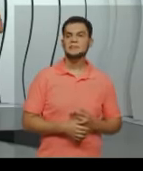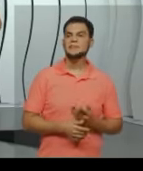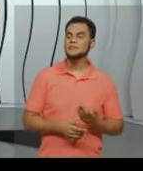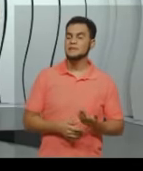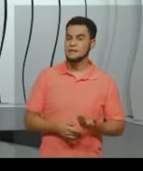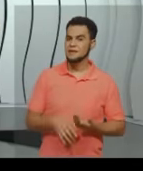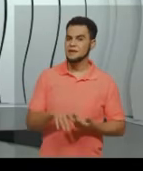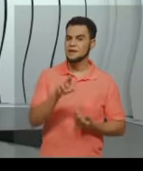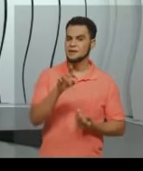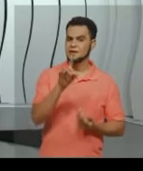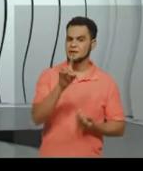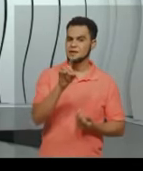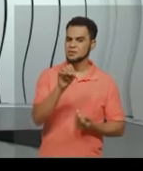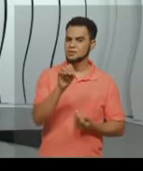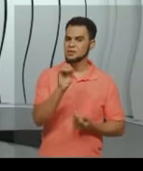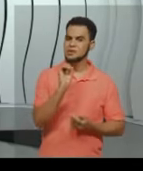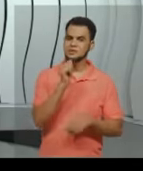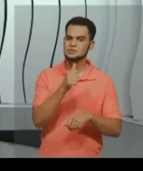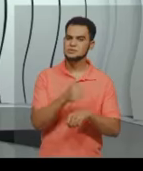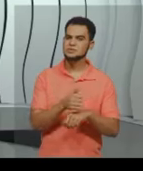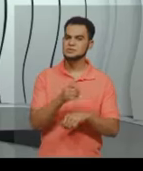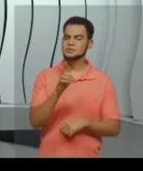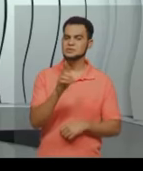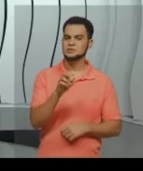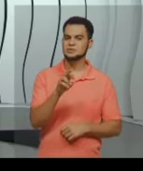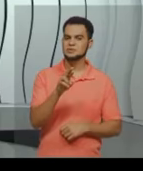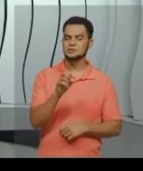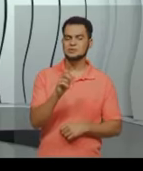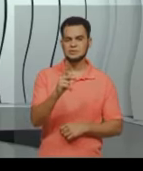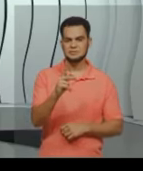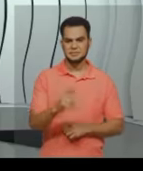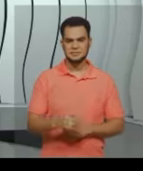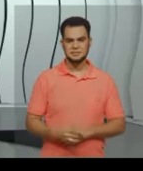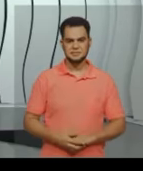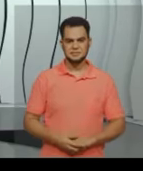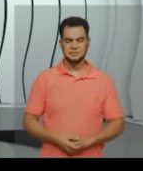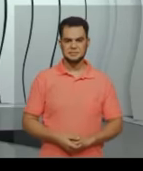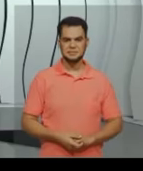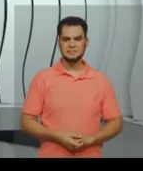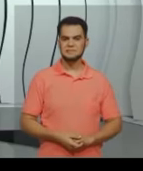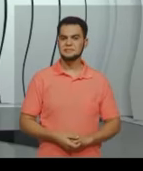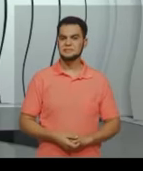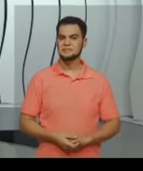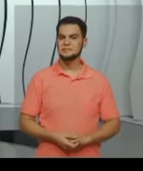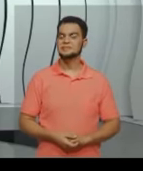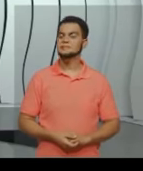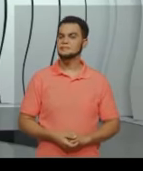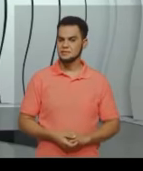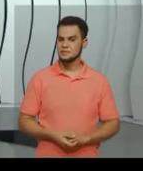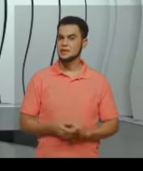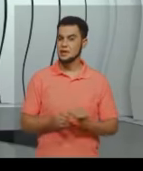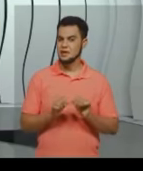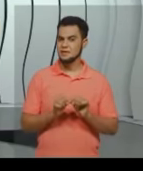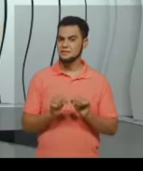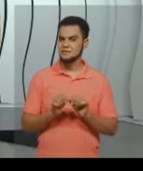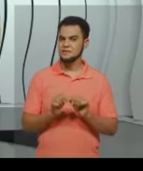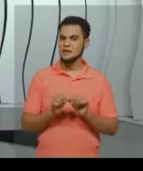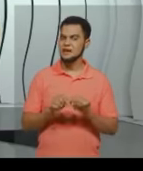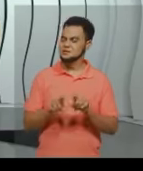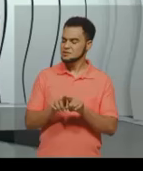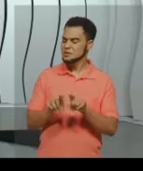está no lugar do drop. I drop the spoon, I do that too. Eu faço aquilo também, o velho falou para o